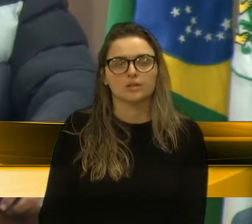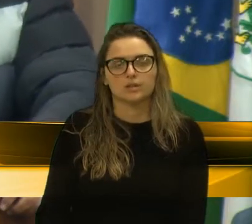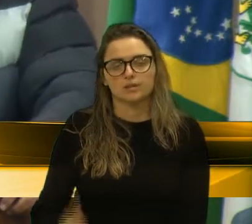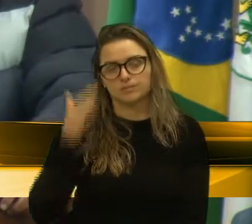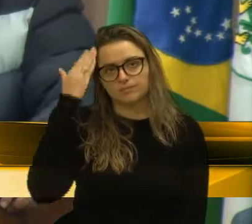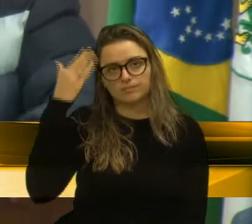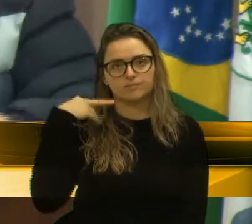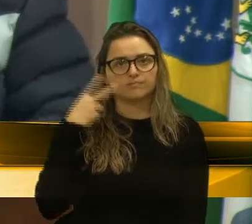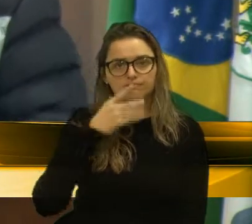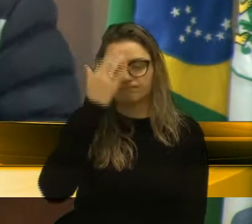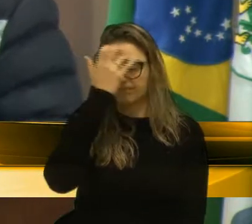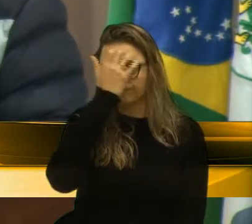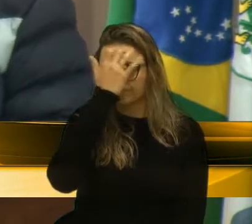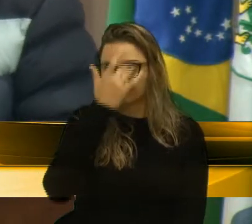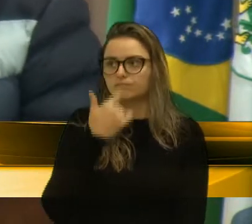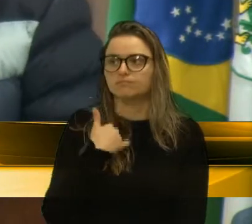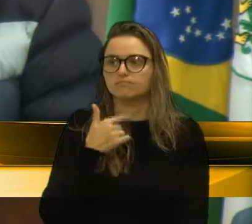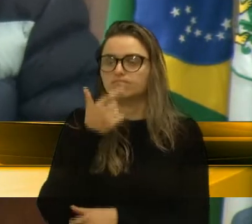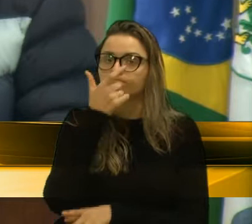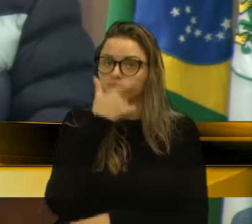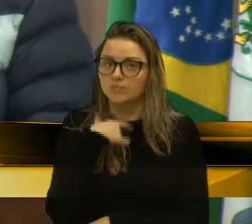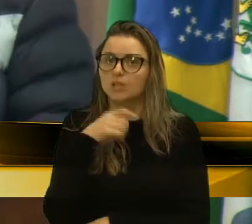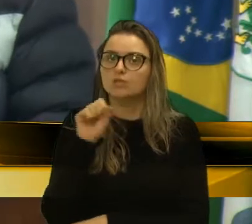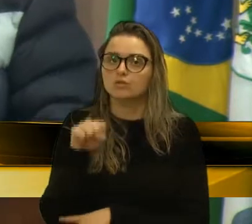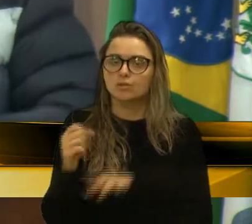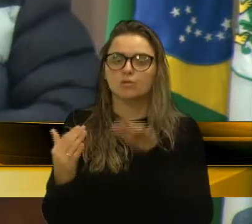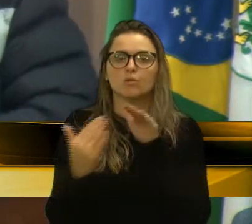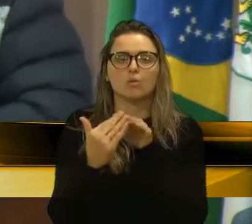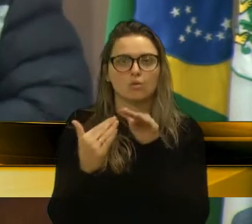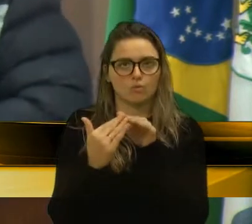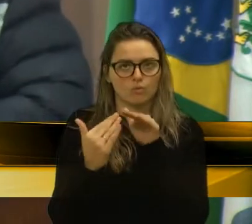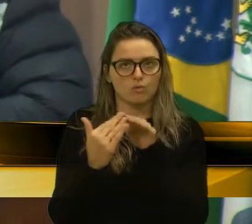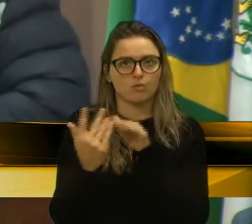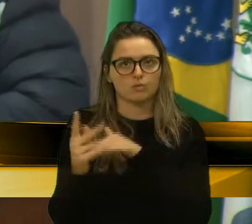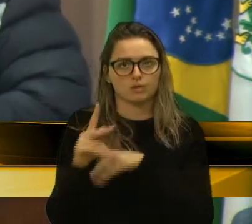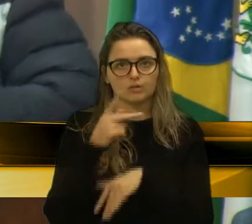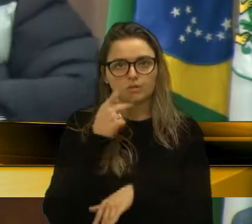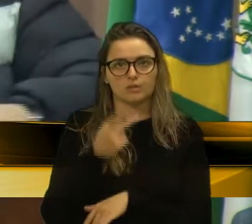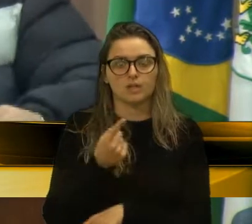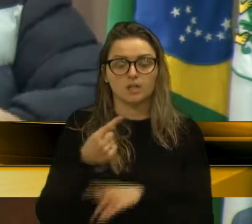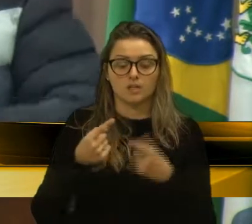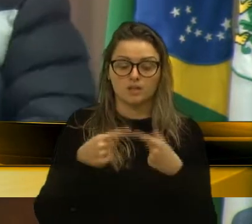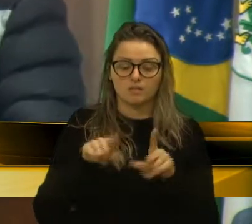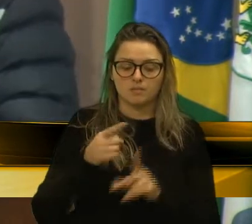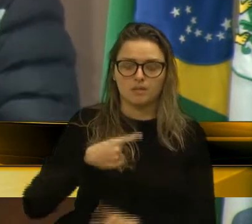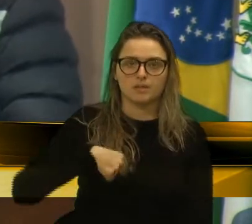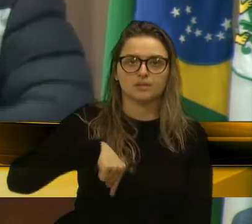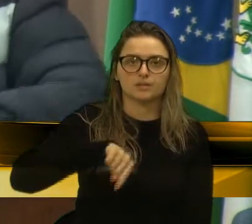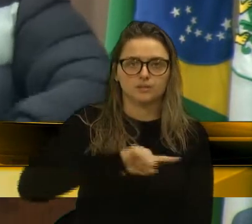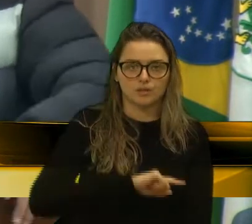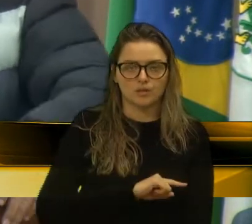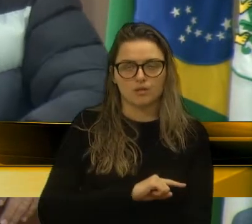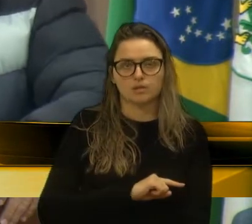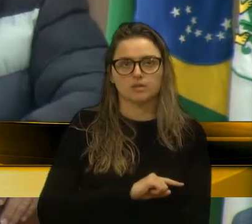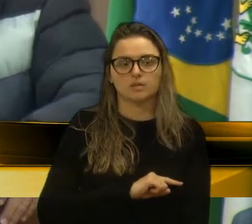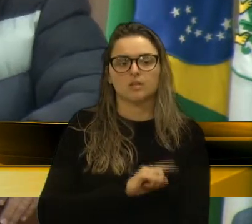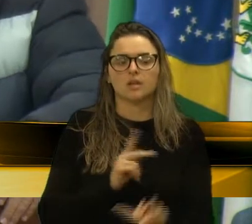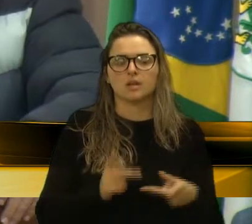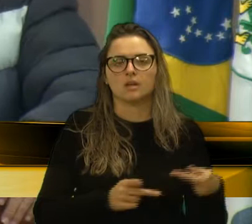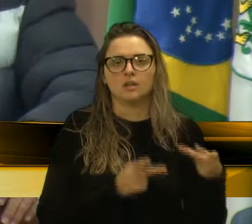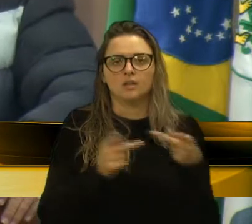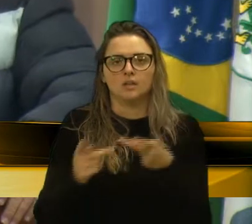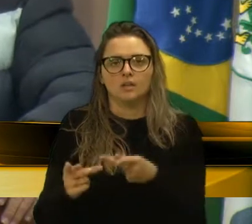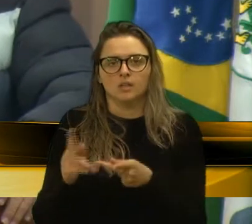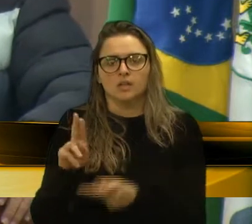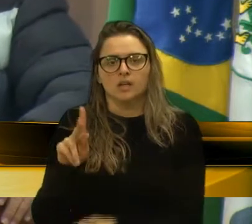Obrigado, vereador Adiló. Eu acho que o caminho é esse mesmo, né? Mas nós fizemos, quanto à visita,